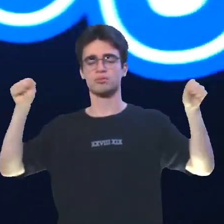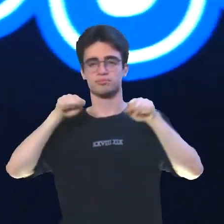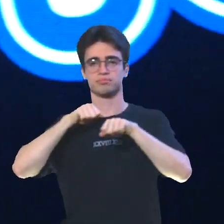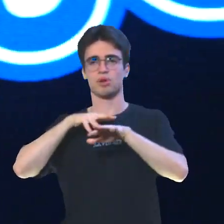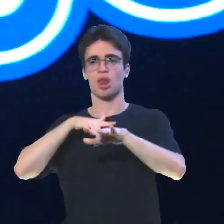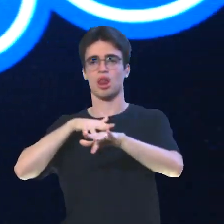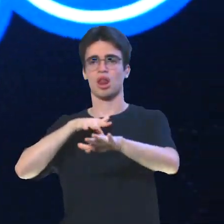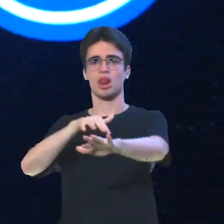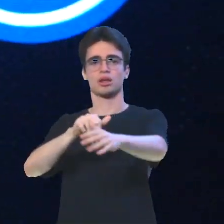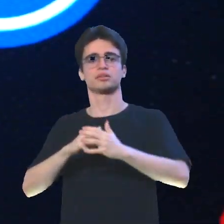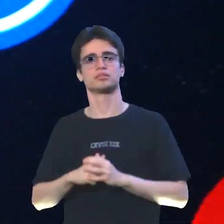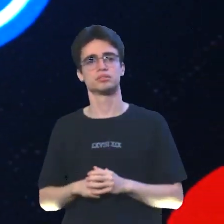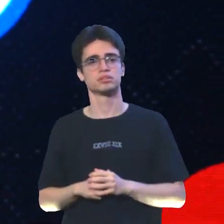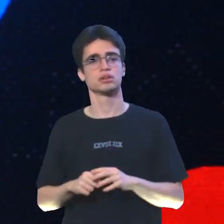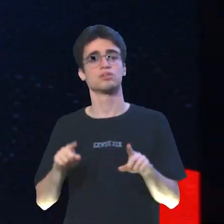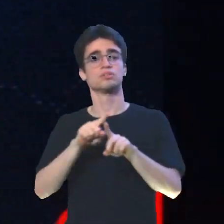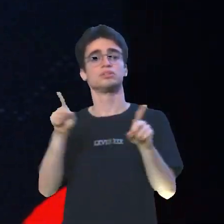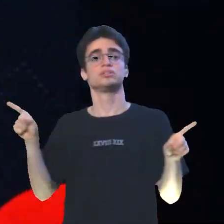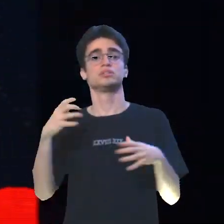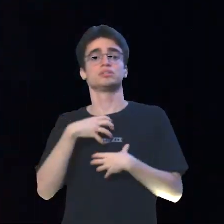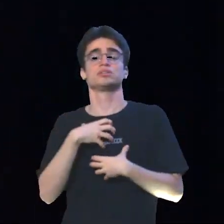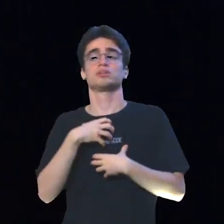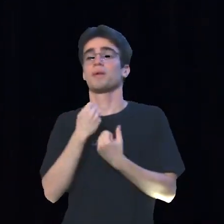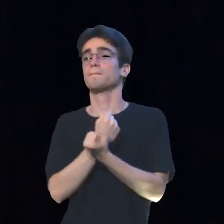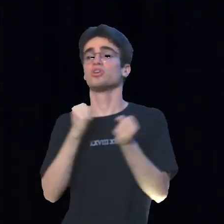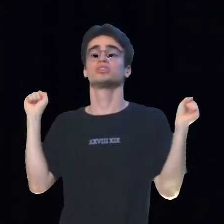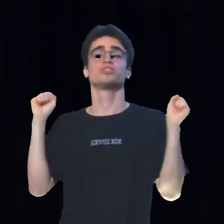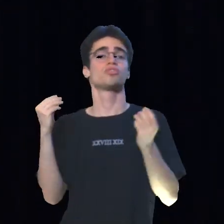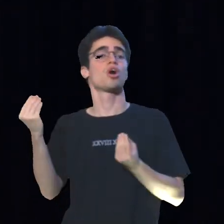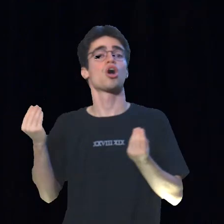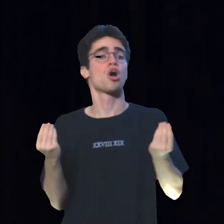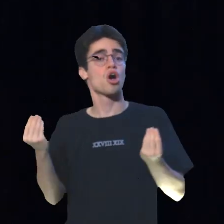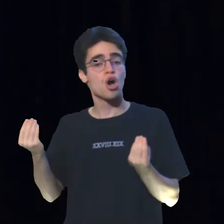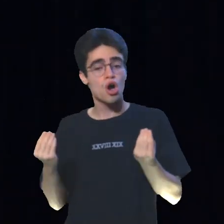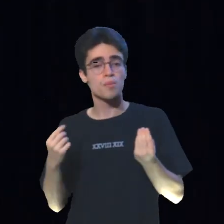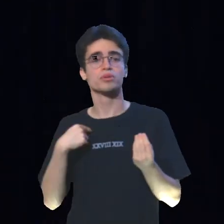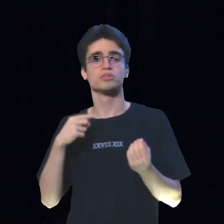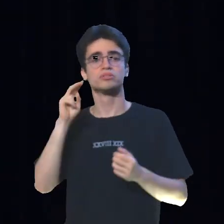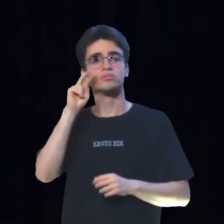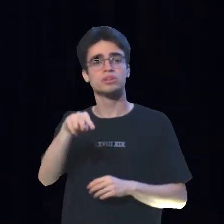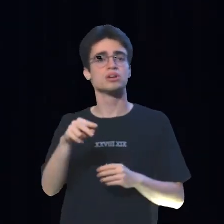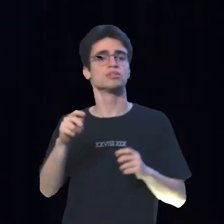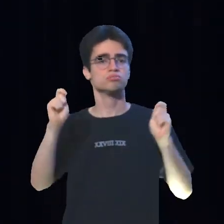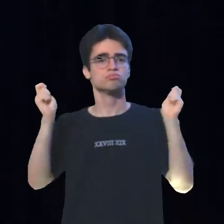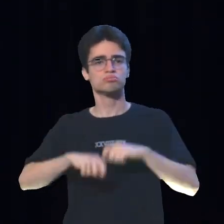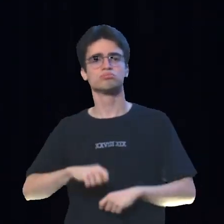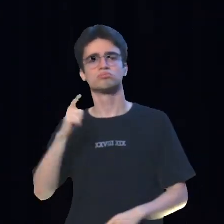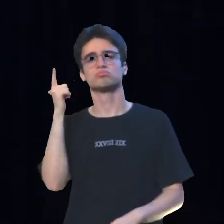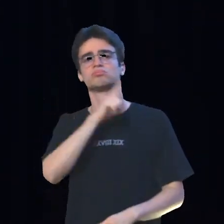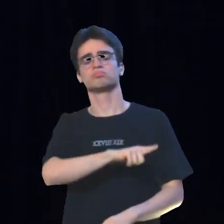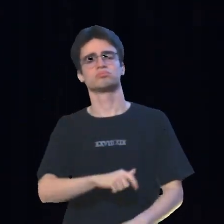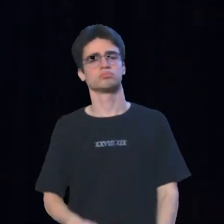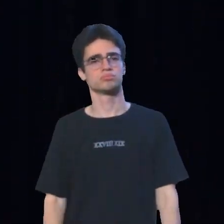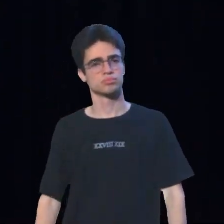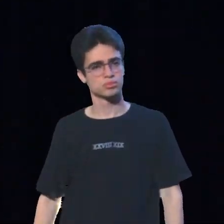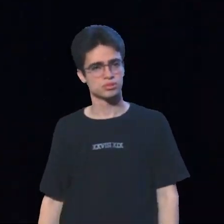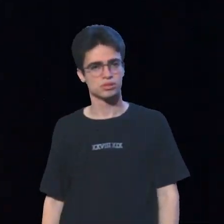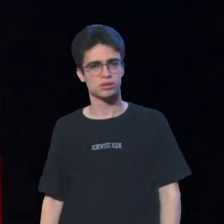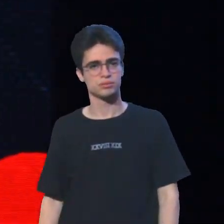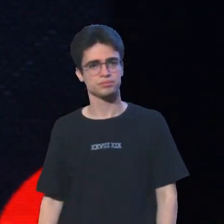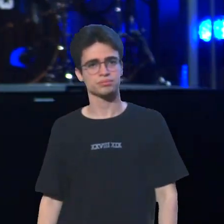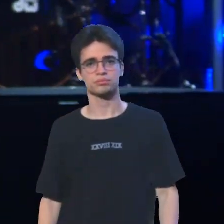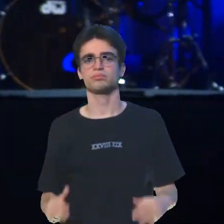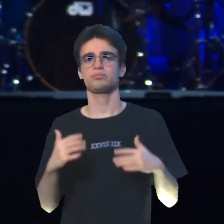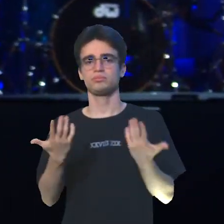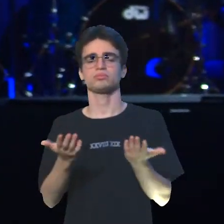é o impossível na sua vida que você quer ver se tornar possível para o Senhor? A palavra